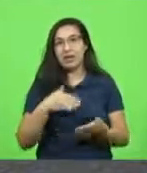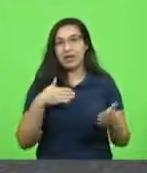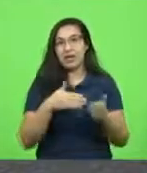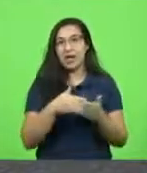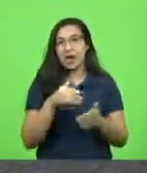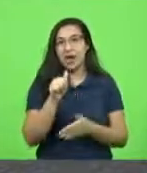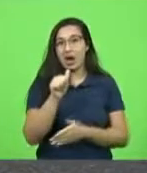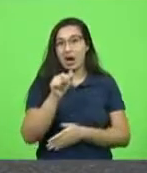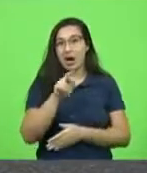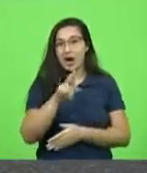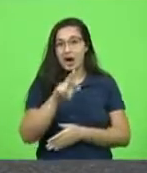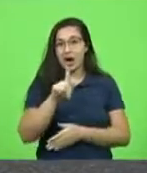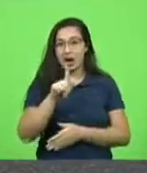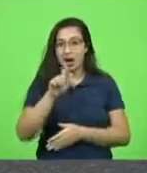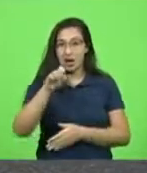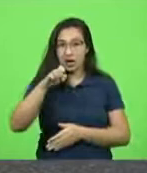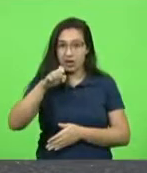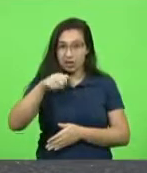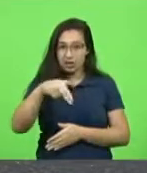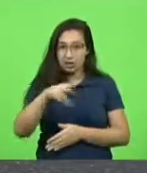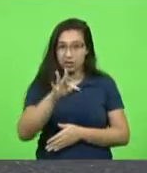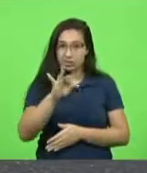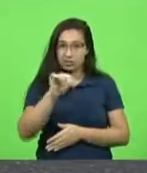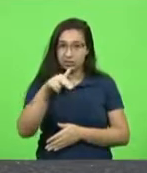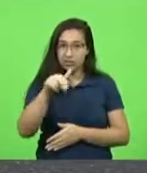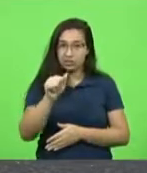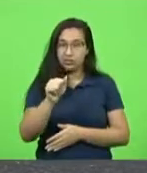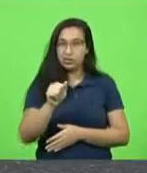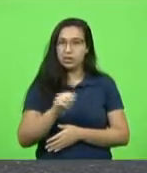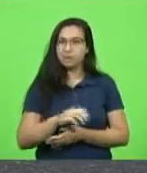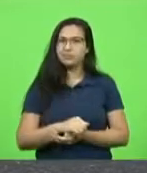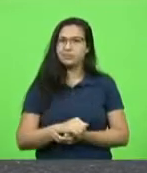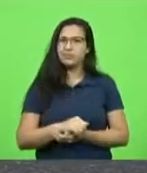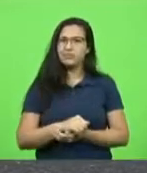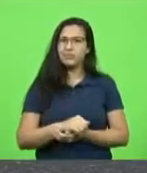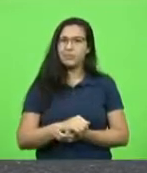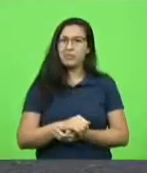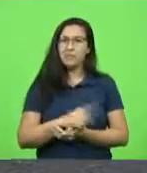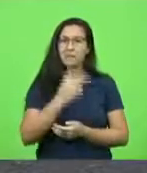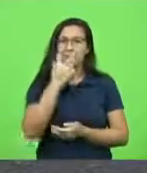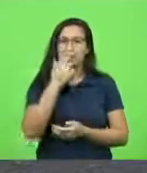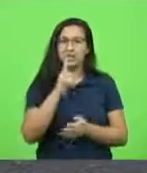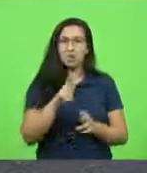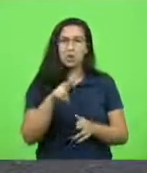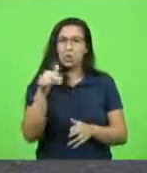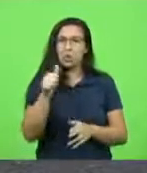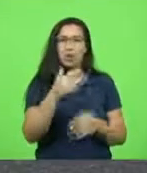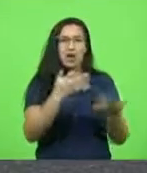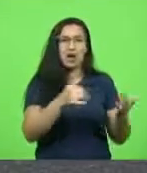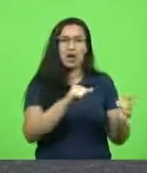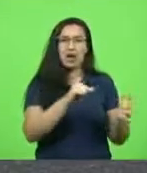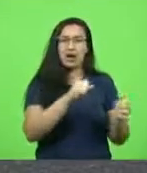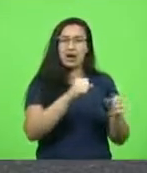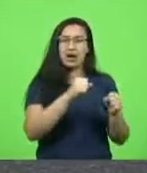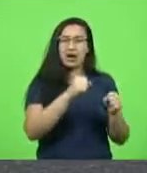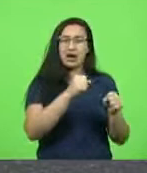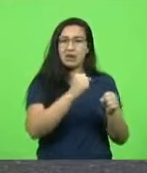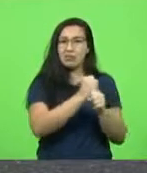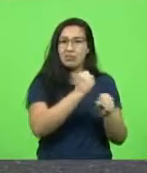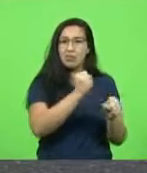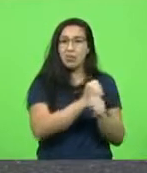nunca mais recebeu Deputado Maurício uma revitalização é a segunda